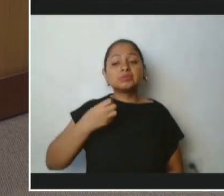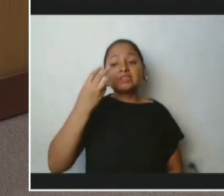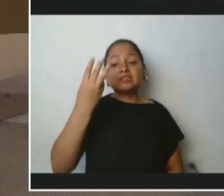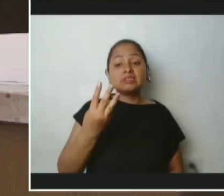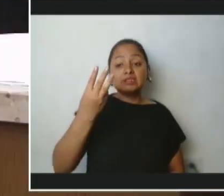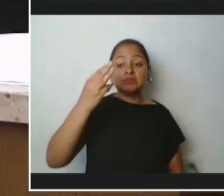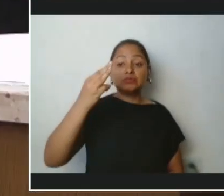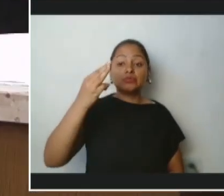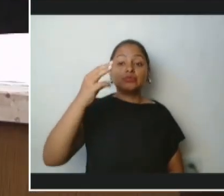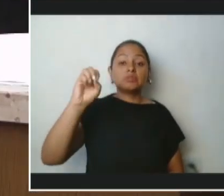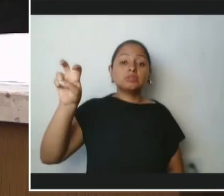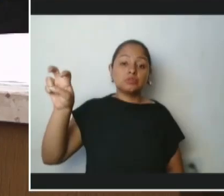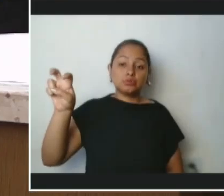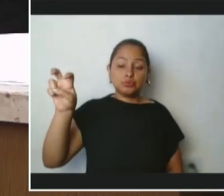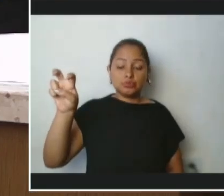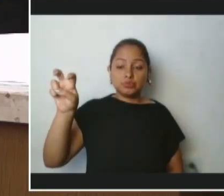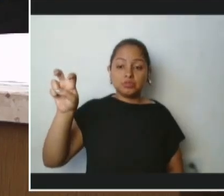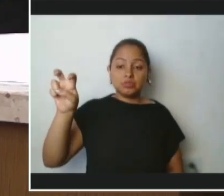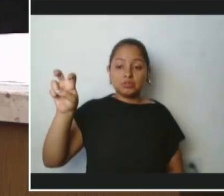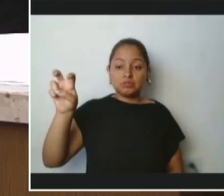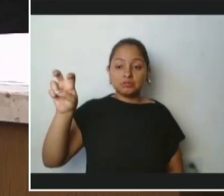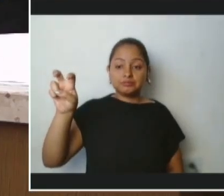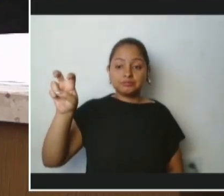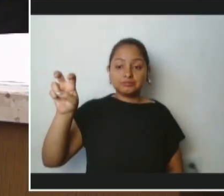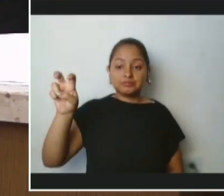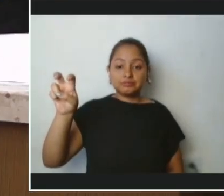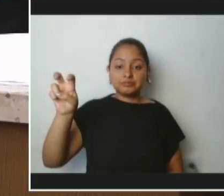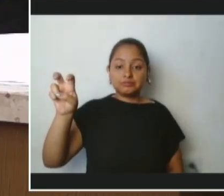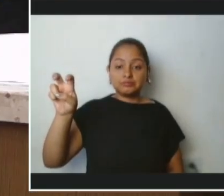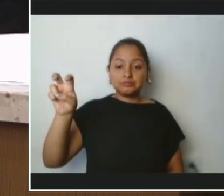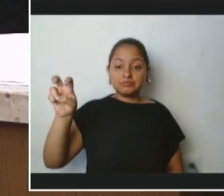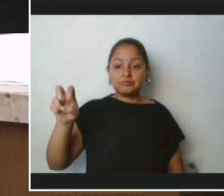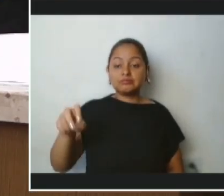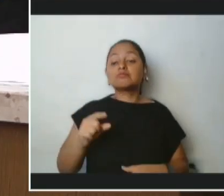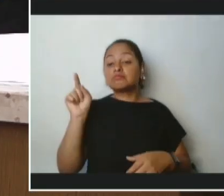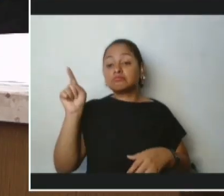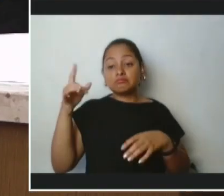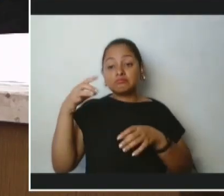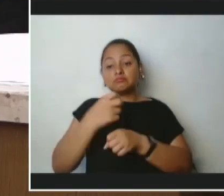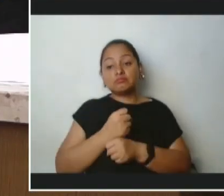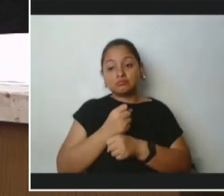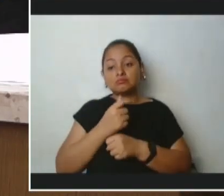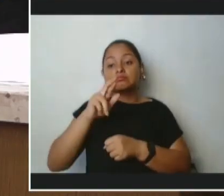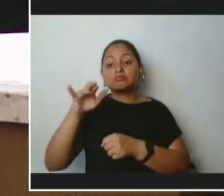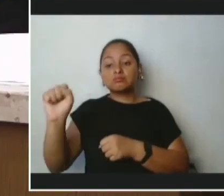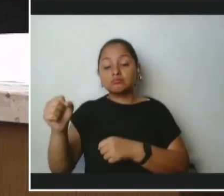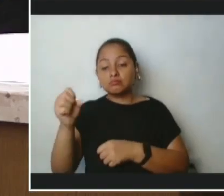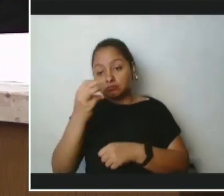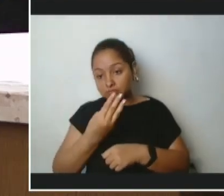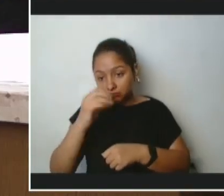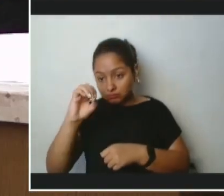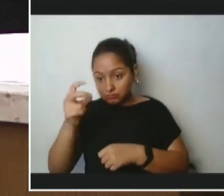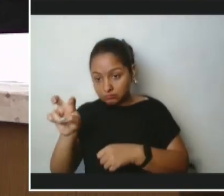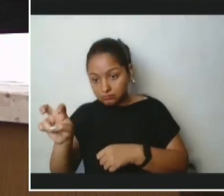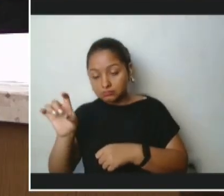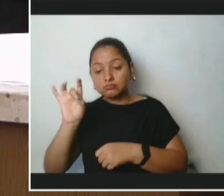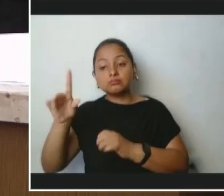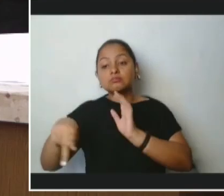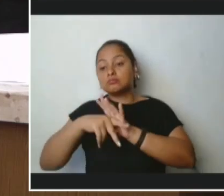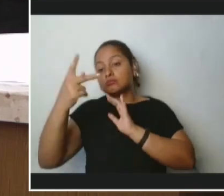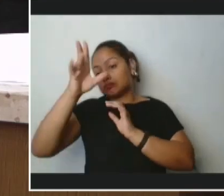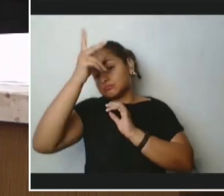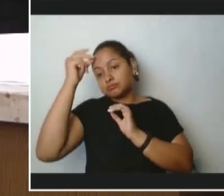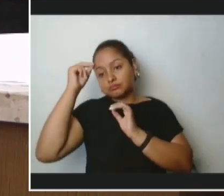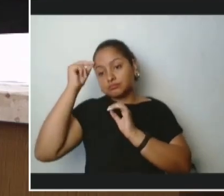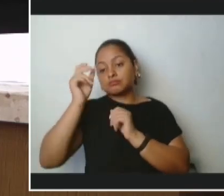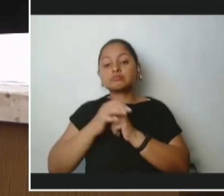Esses são os totais da receita. O 305 milhões é só da prefeitura. Aí os outros, o